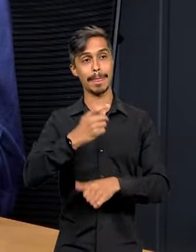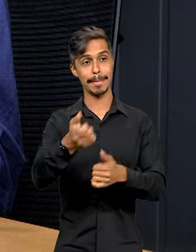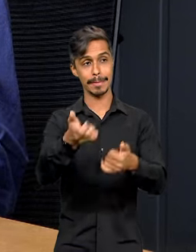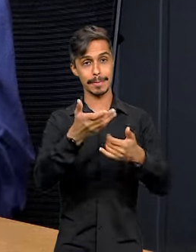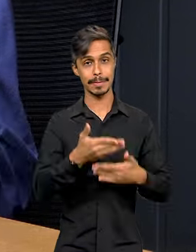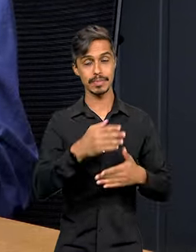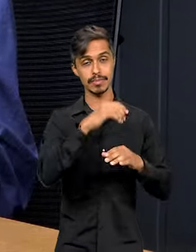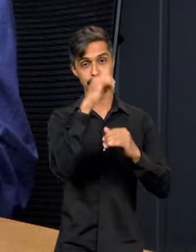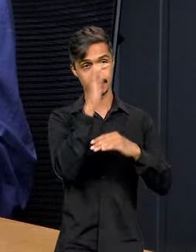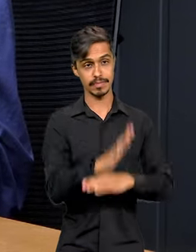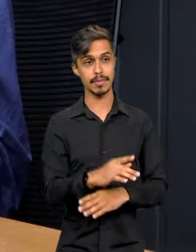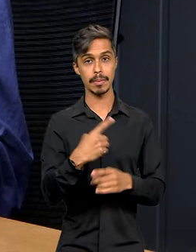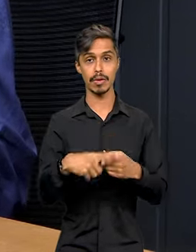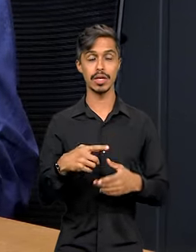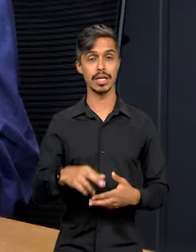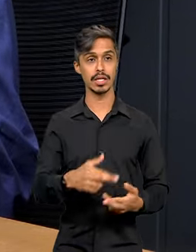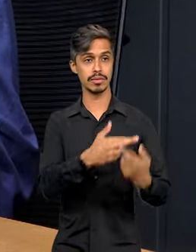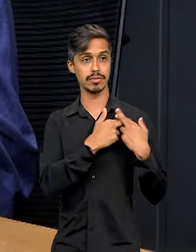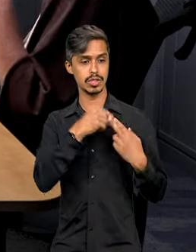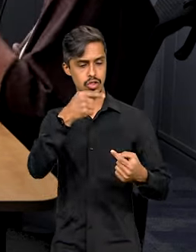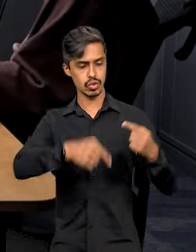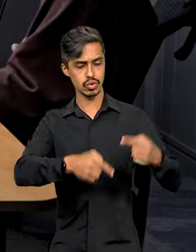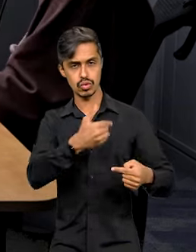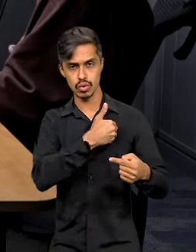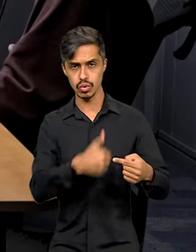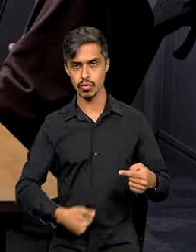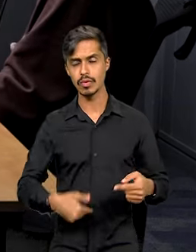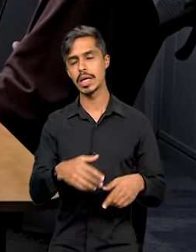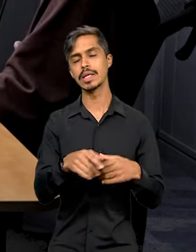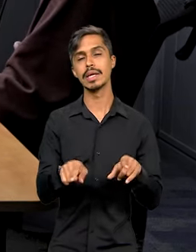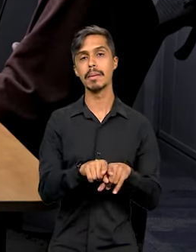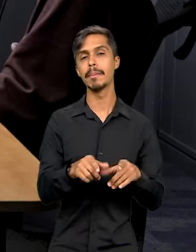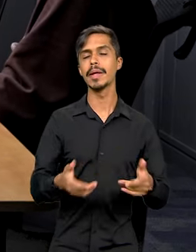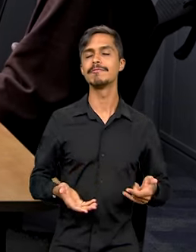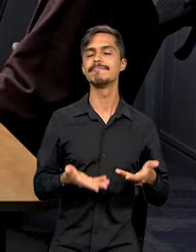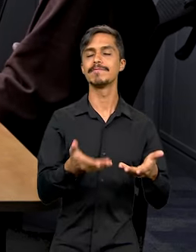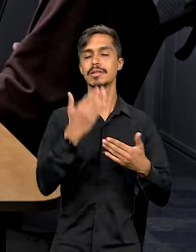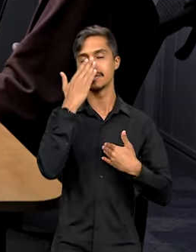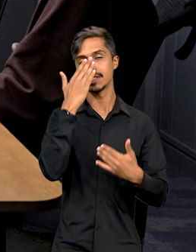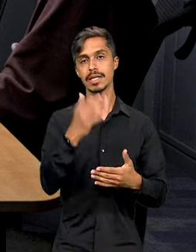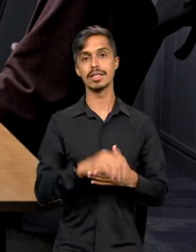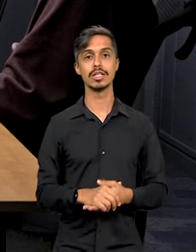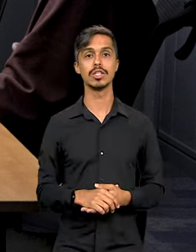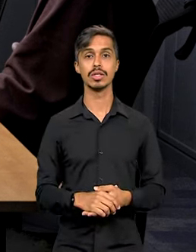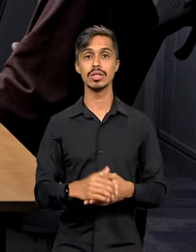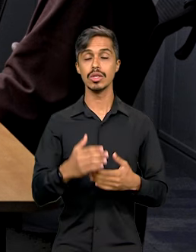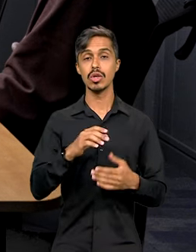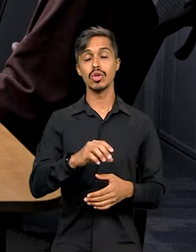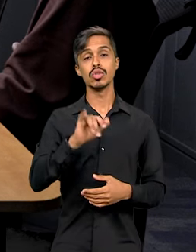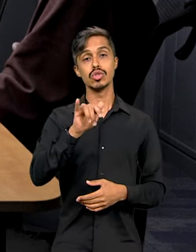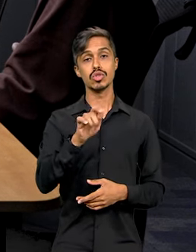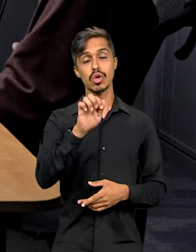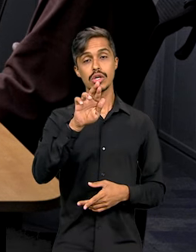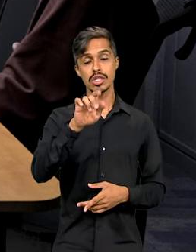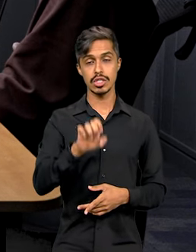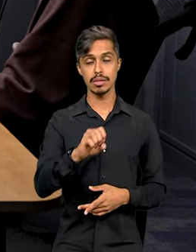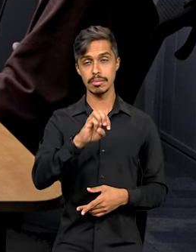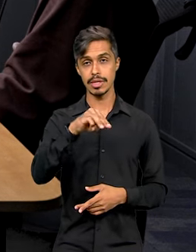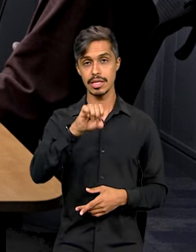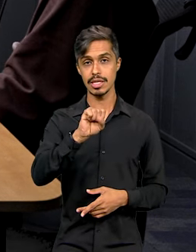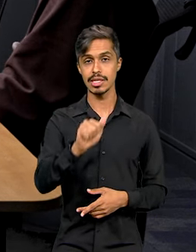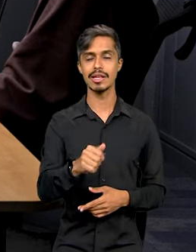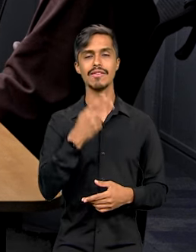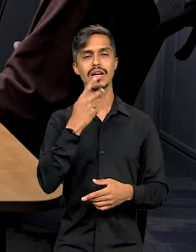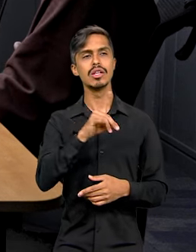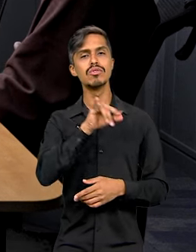né quando a gente premia alguém que tá responsável por políticas públicas e também agradecer essa oportunidade de est aqui com Jorge mesa falando do Dia